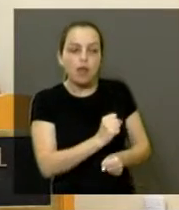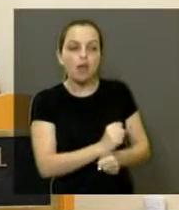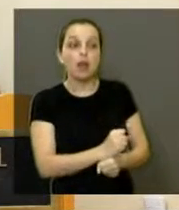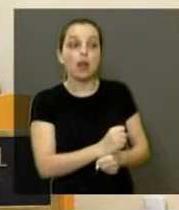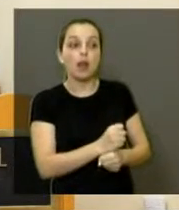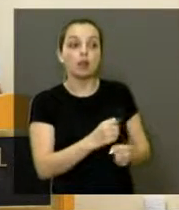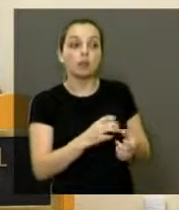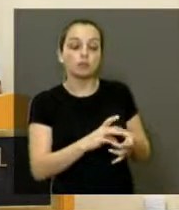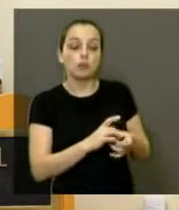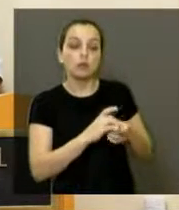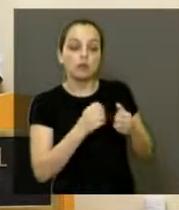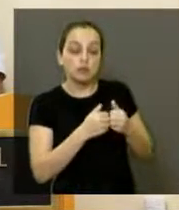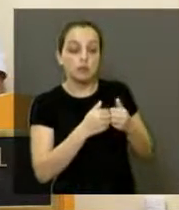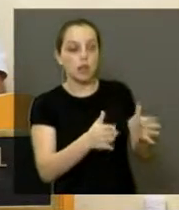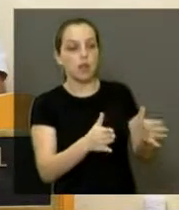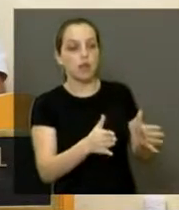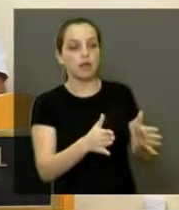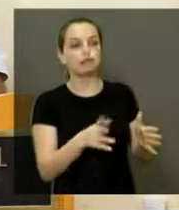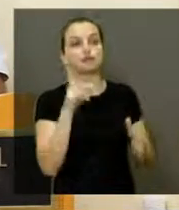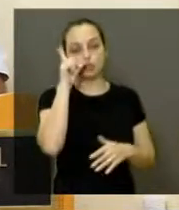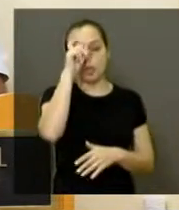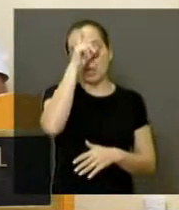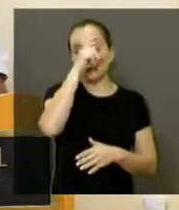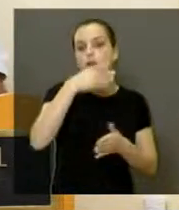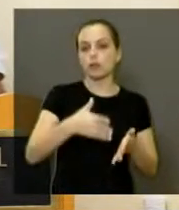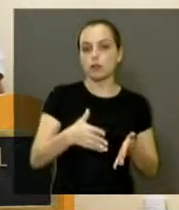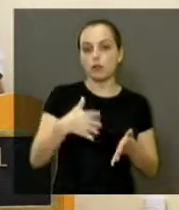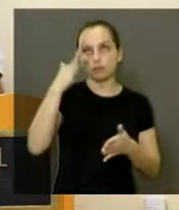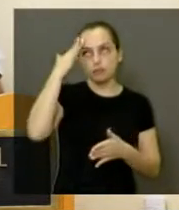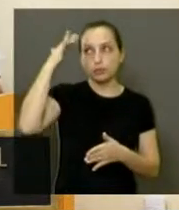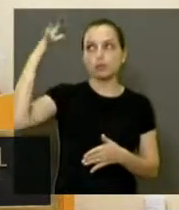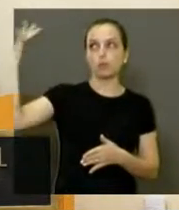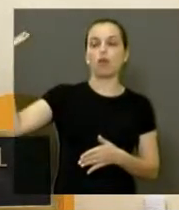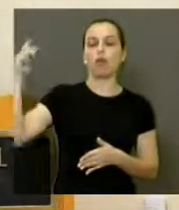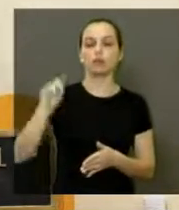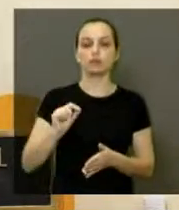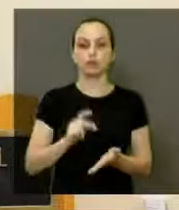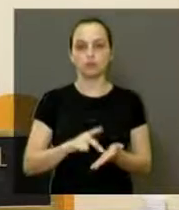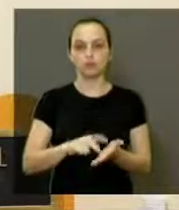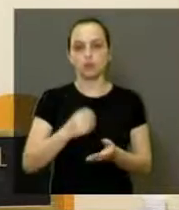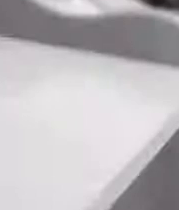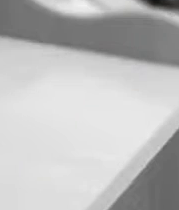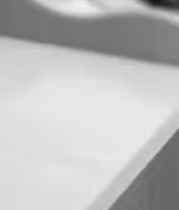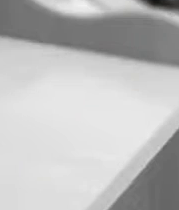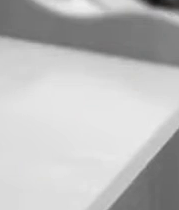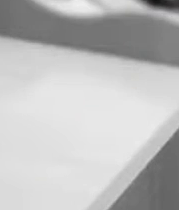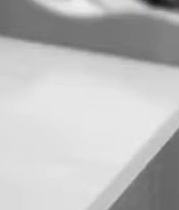deve ser fácil. Então, e nego deve sonhar com isso, né? Boa noite.